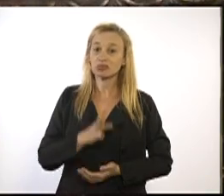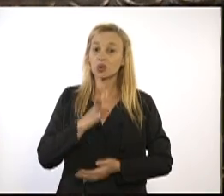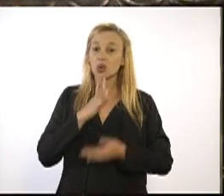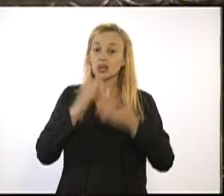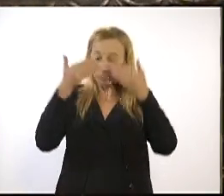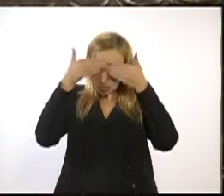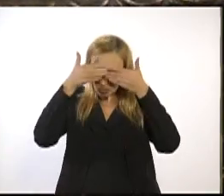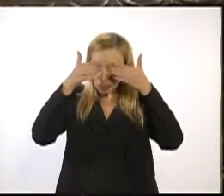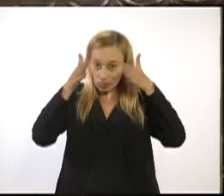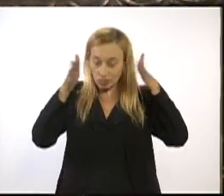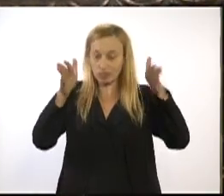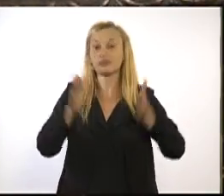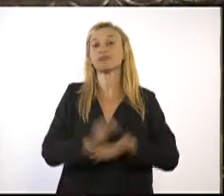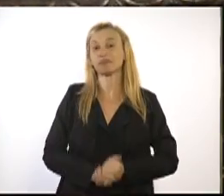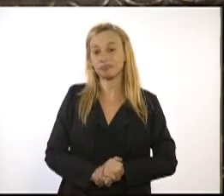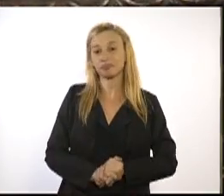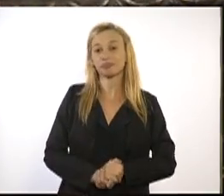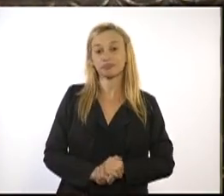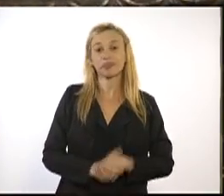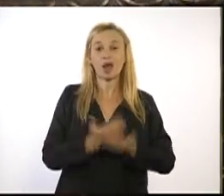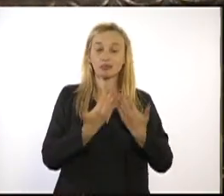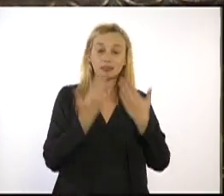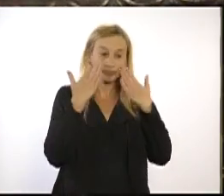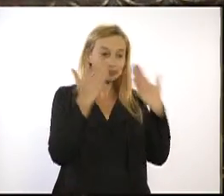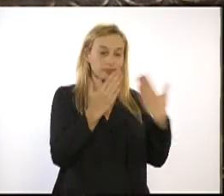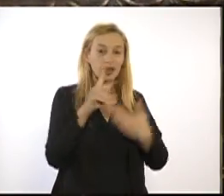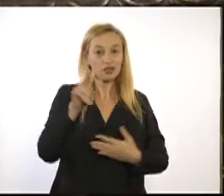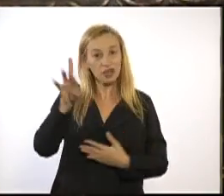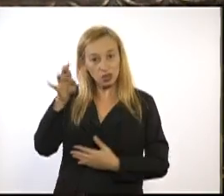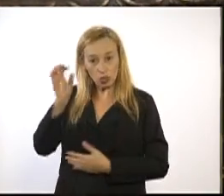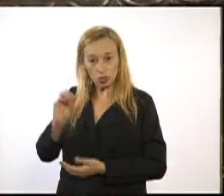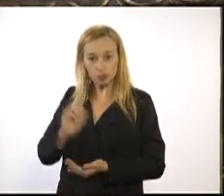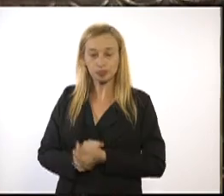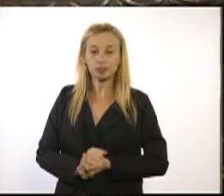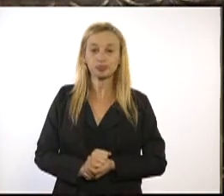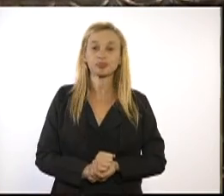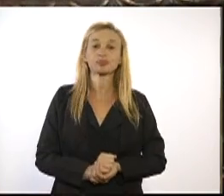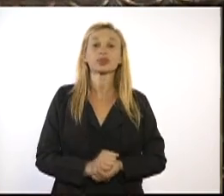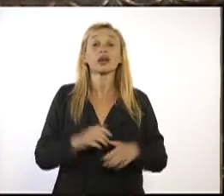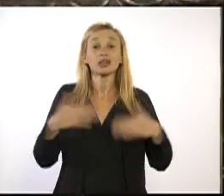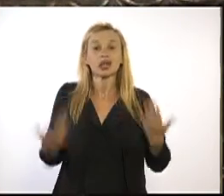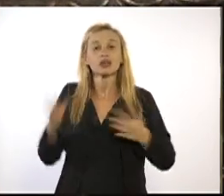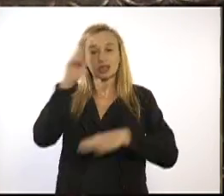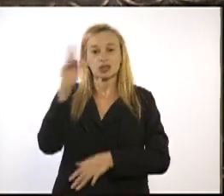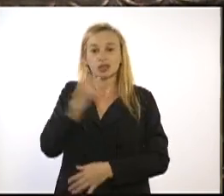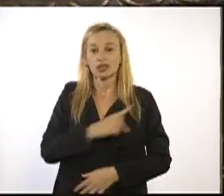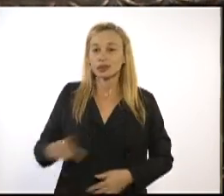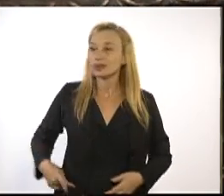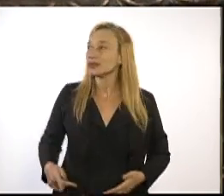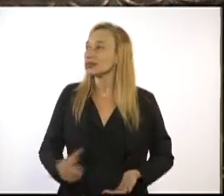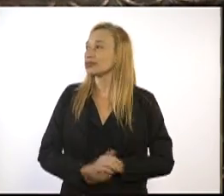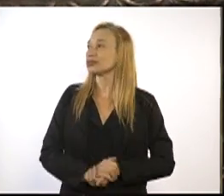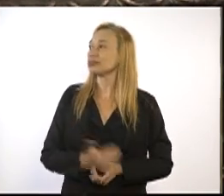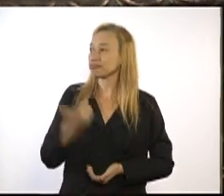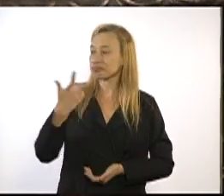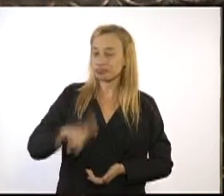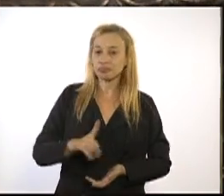apresentado pela Viradouro. Então, senhor presidente, também mais uma